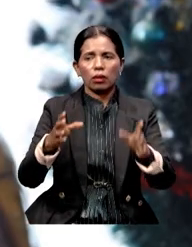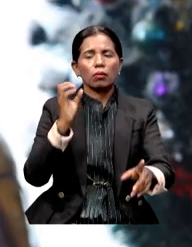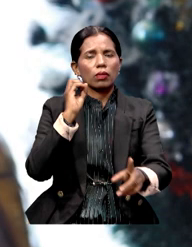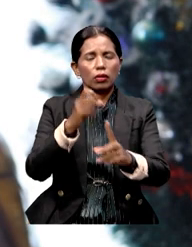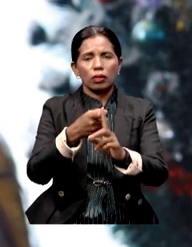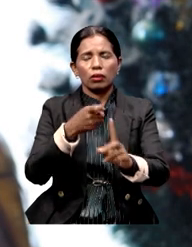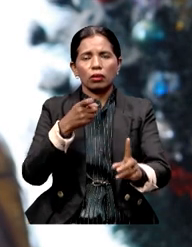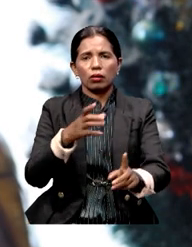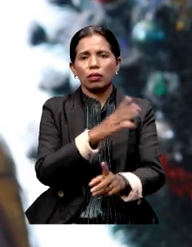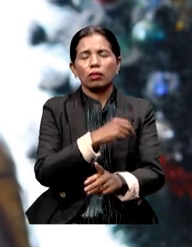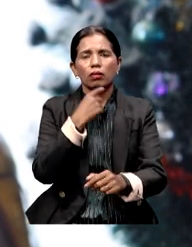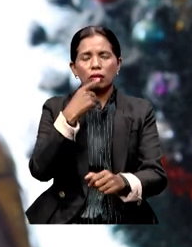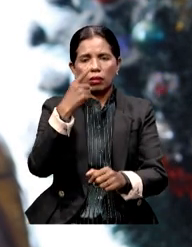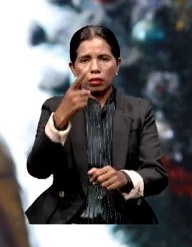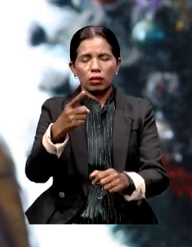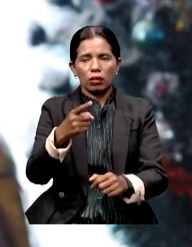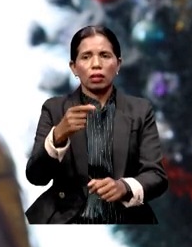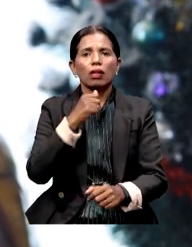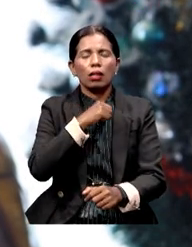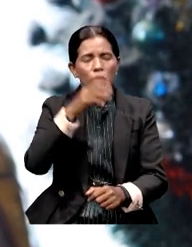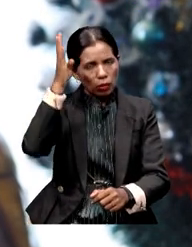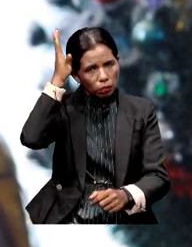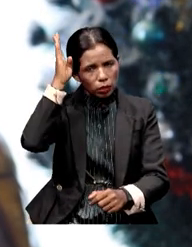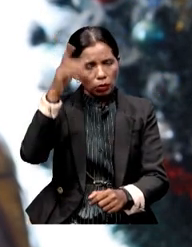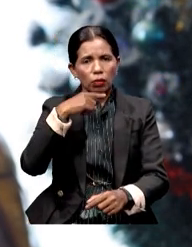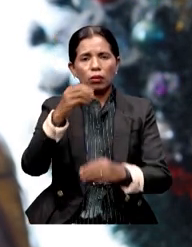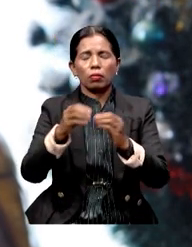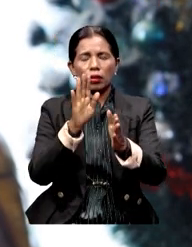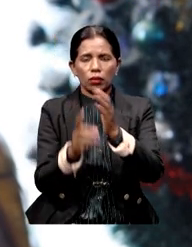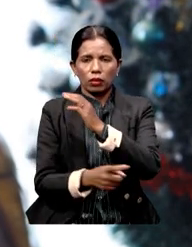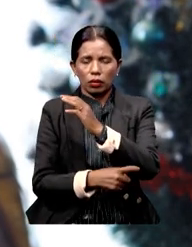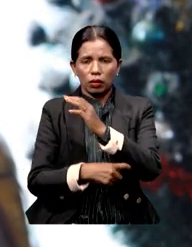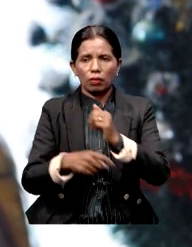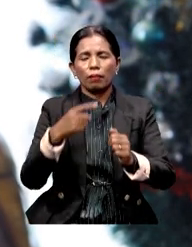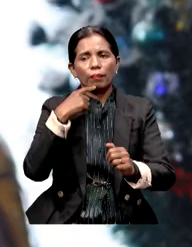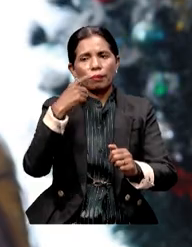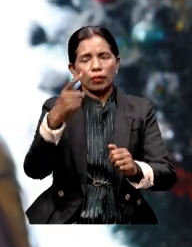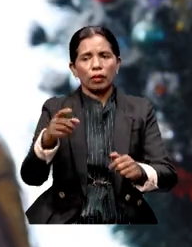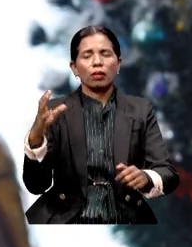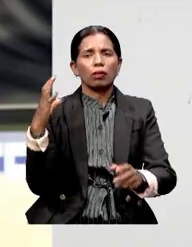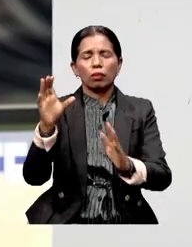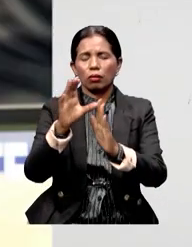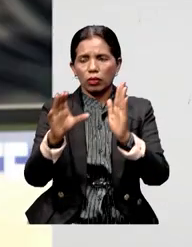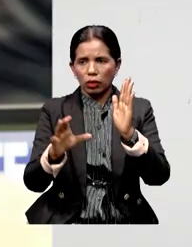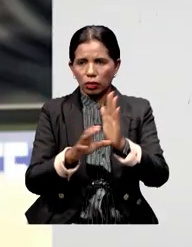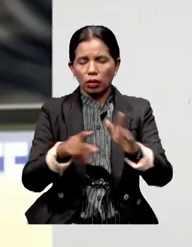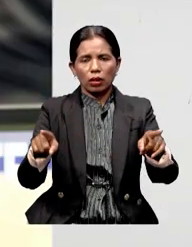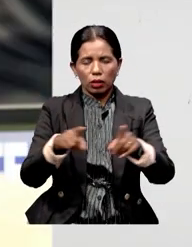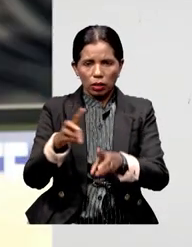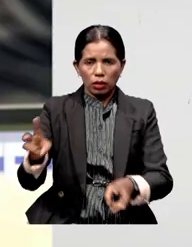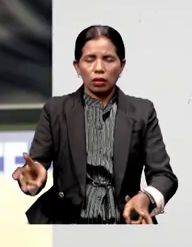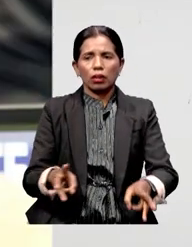russo Dom Virgílio Cardeal do Carmo da Silva, este bem, quando vai indulto, arcebispo até tem constituição, mas sai matadalam,